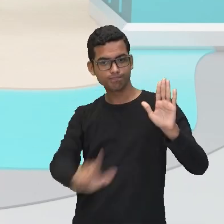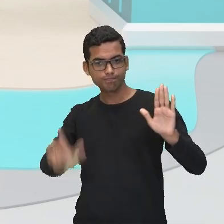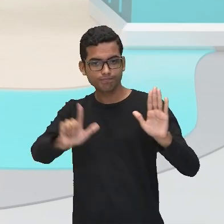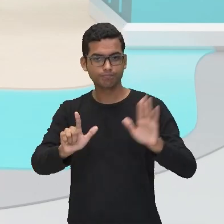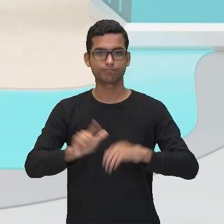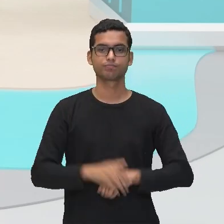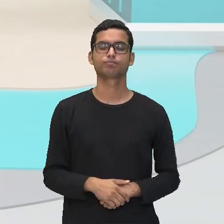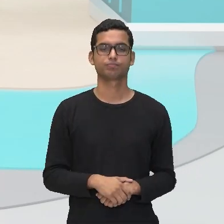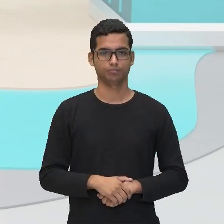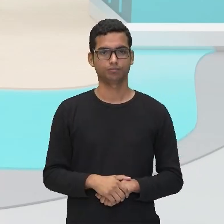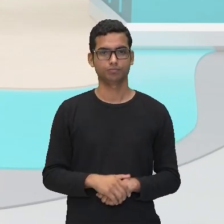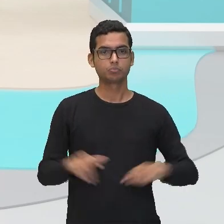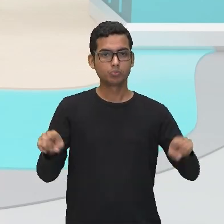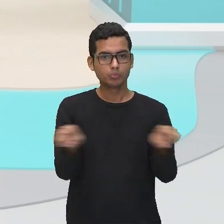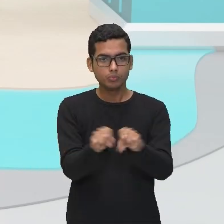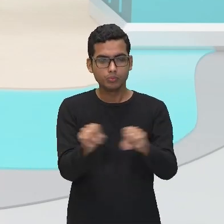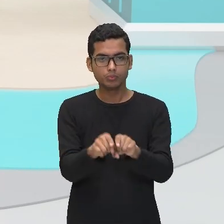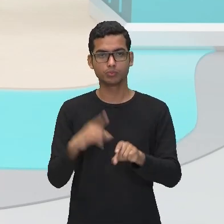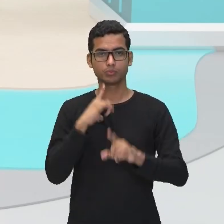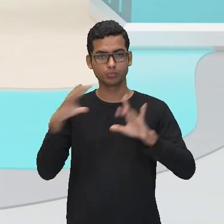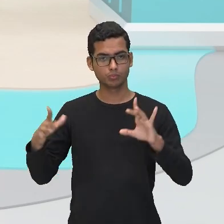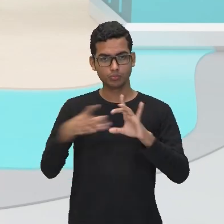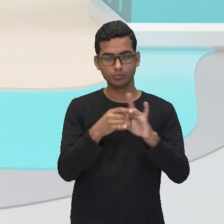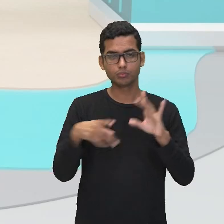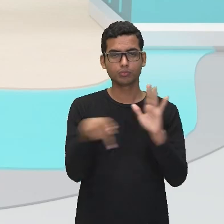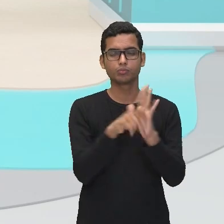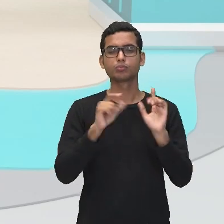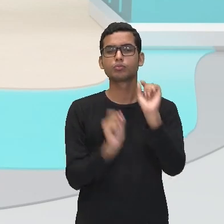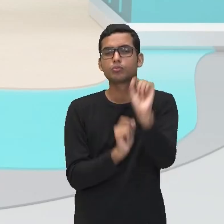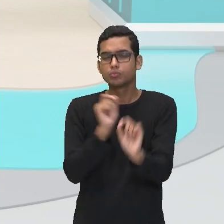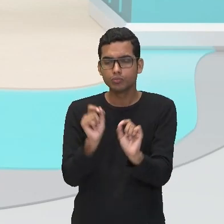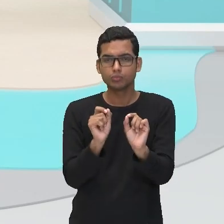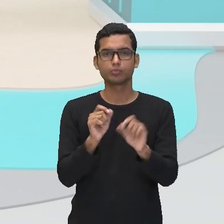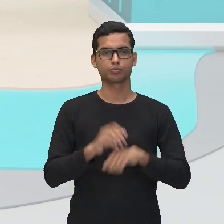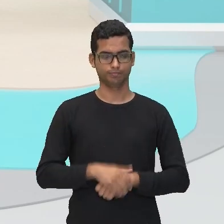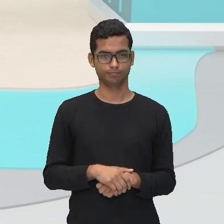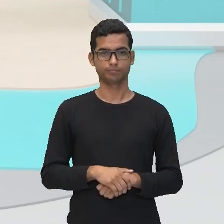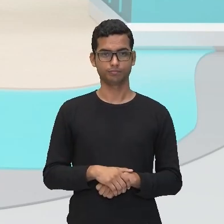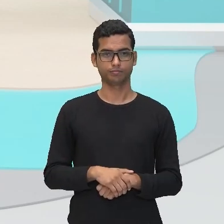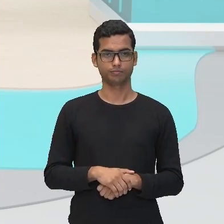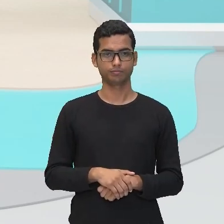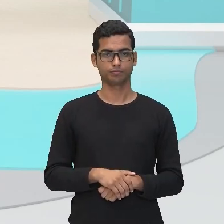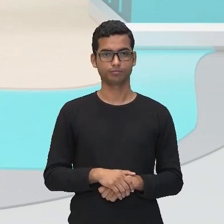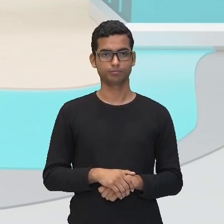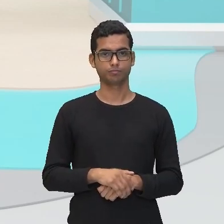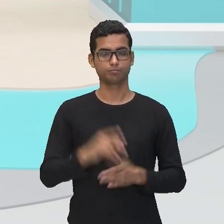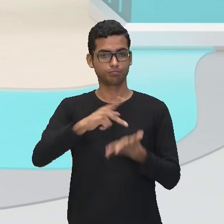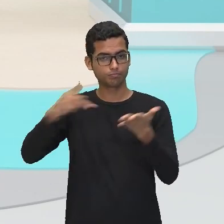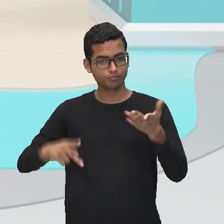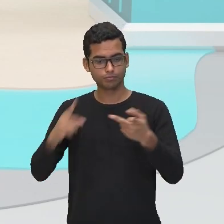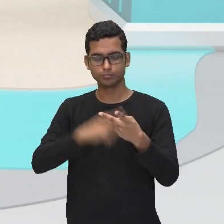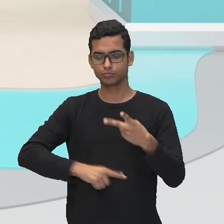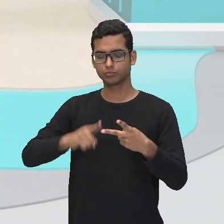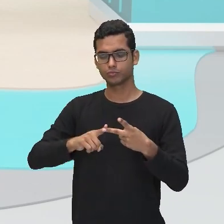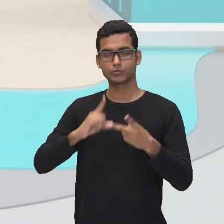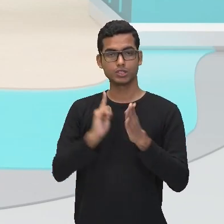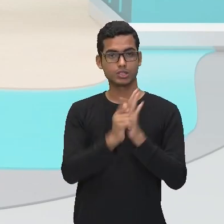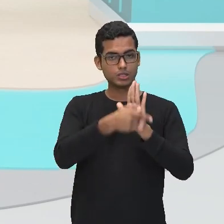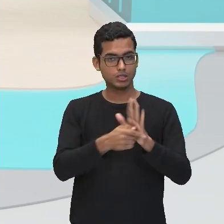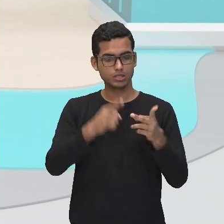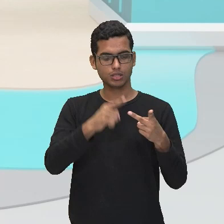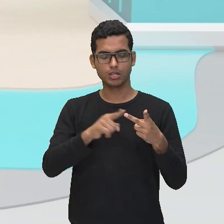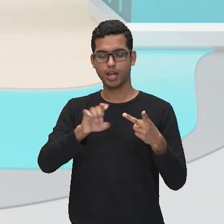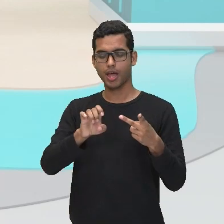gênero lírico, ao qual pertencem poemas. Temos o gênero épico e o gênero dramático